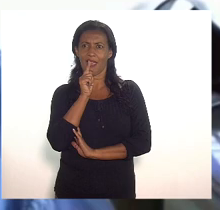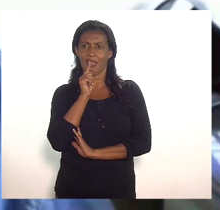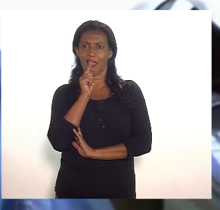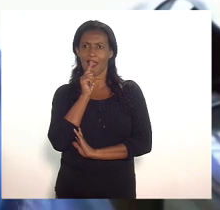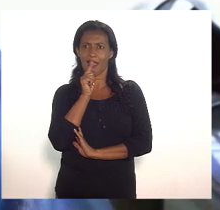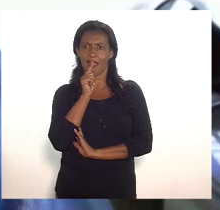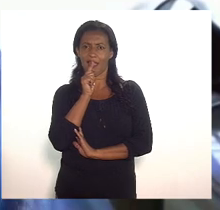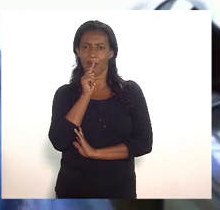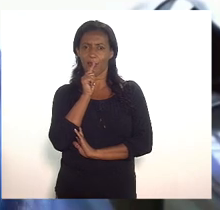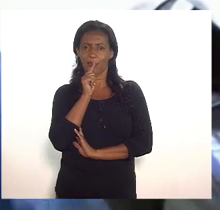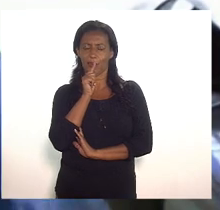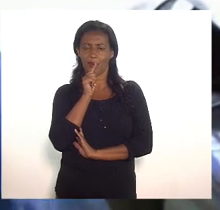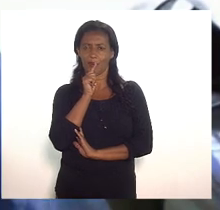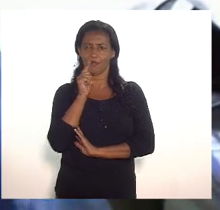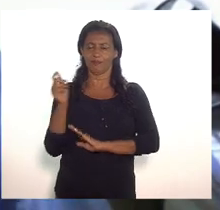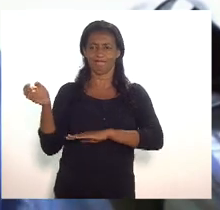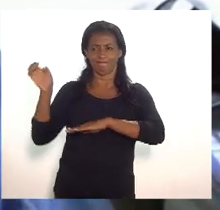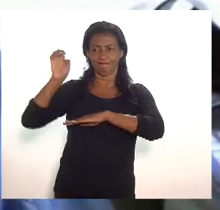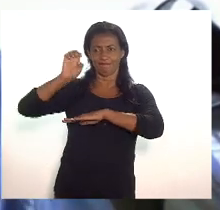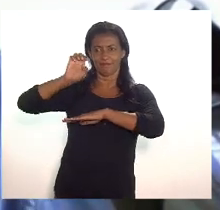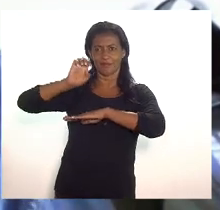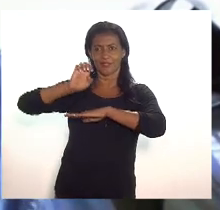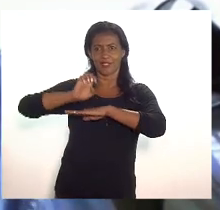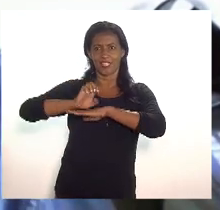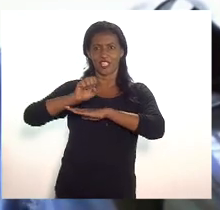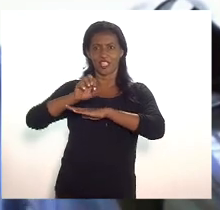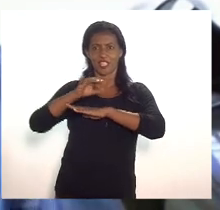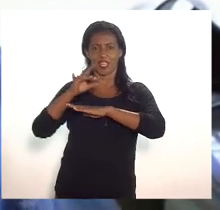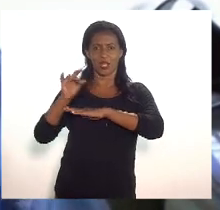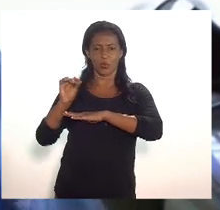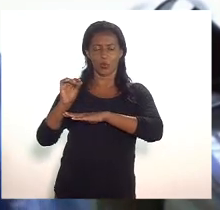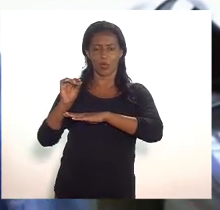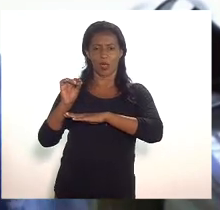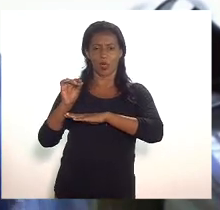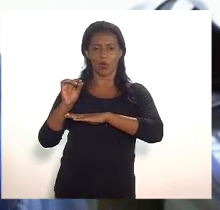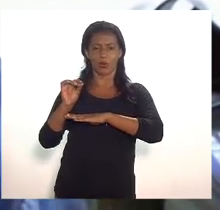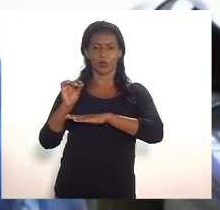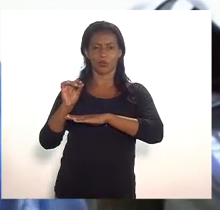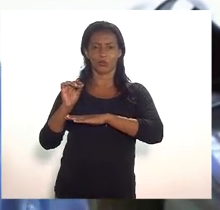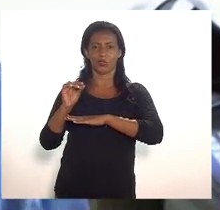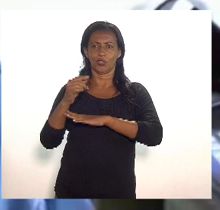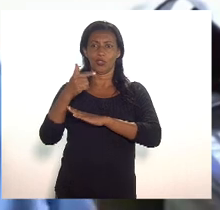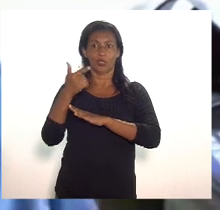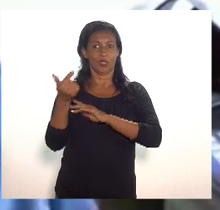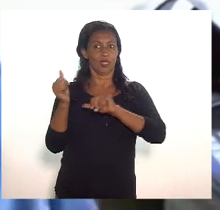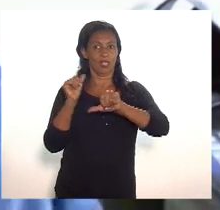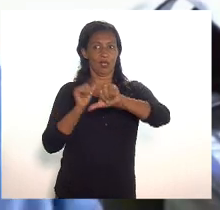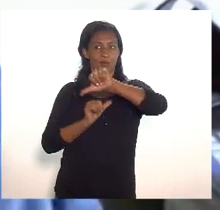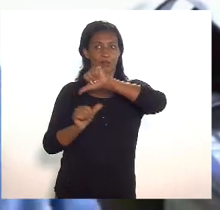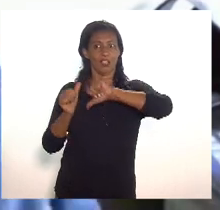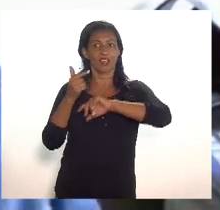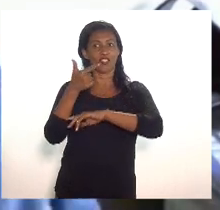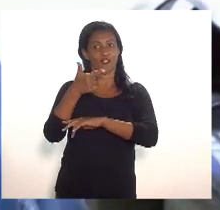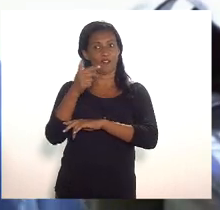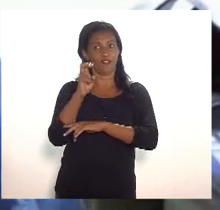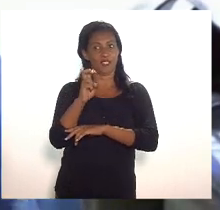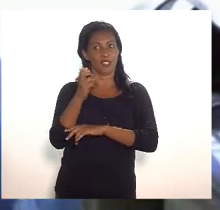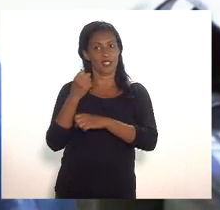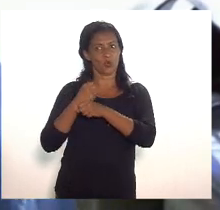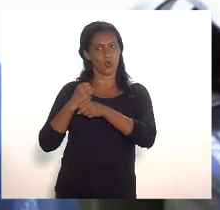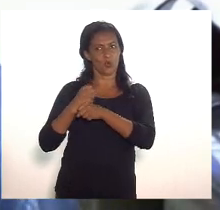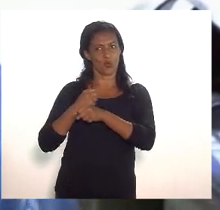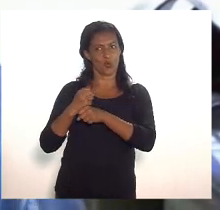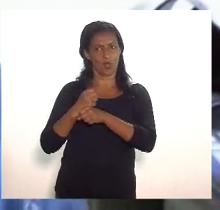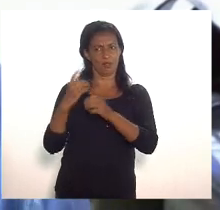da legislação estadual de concessão, que diz que é 25 anos.